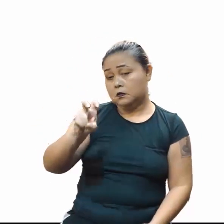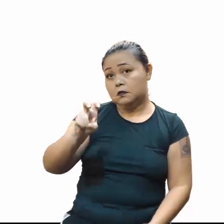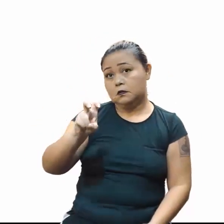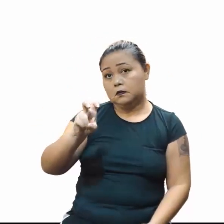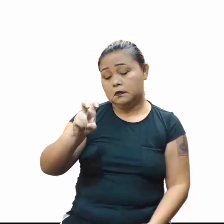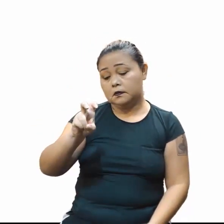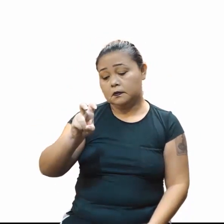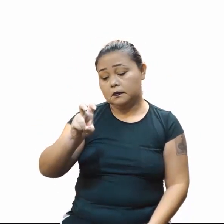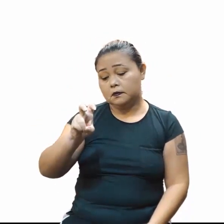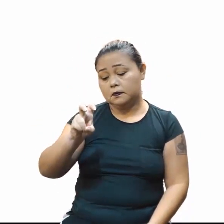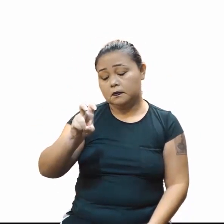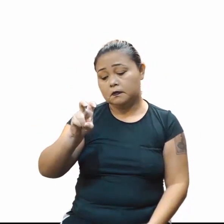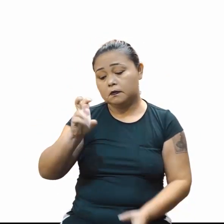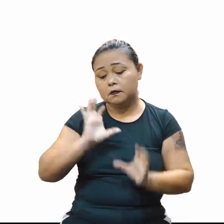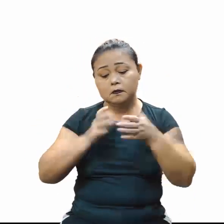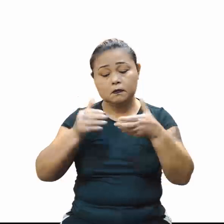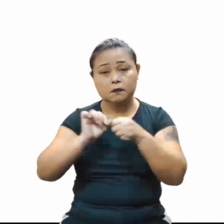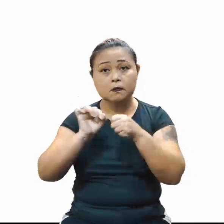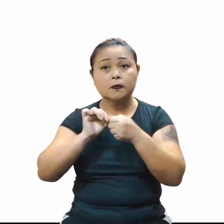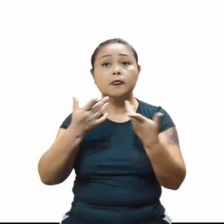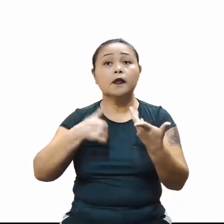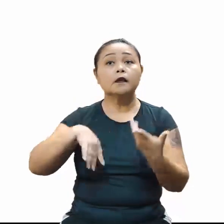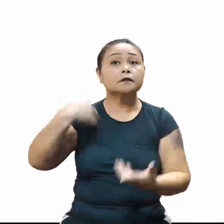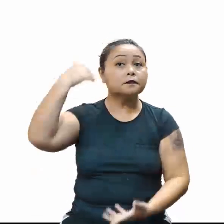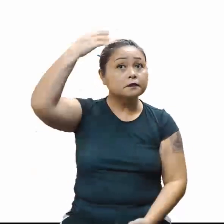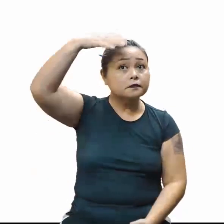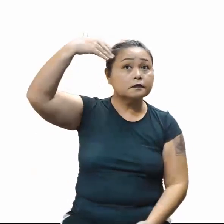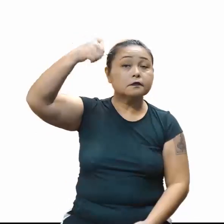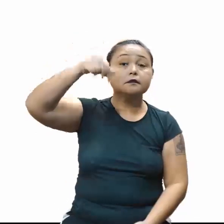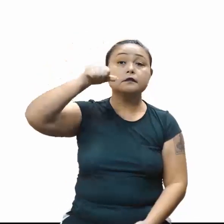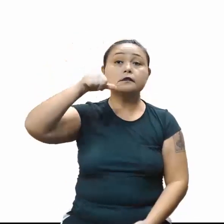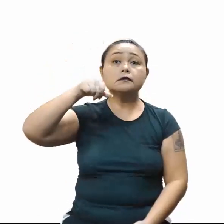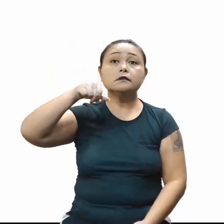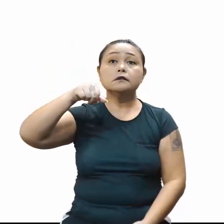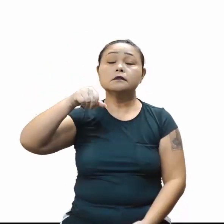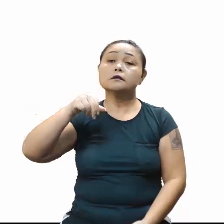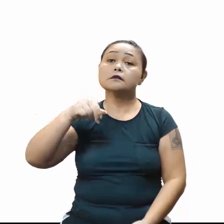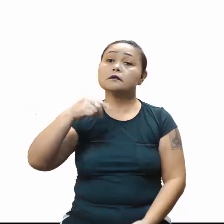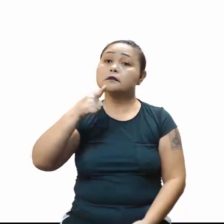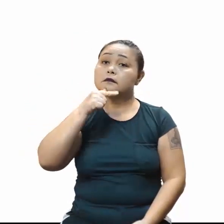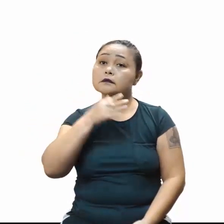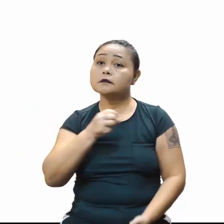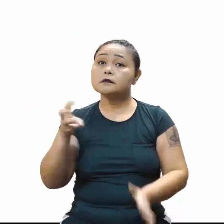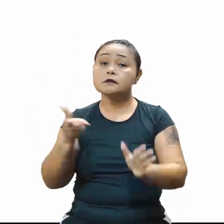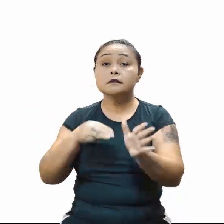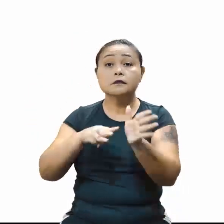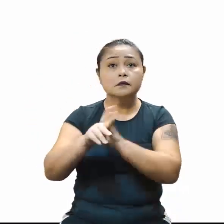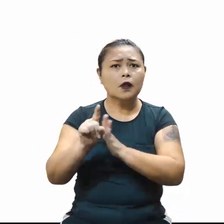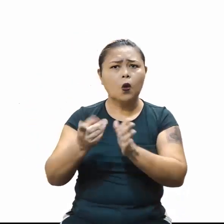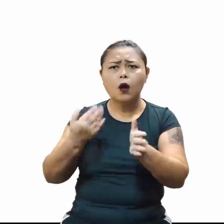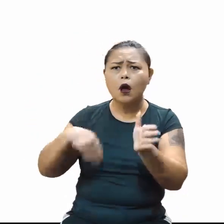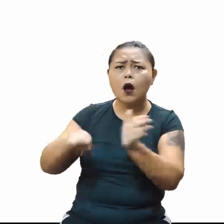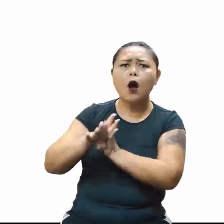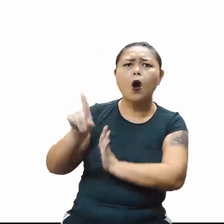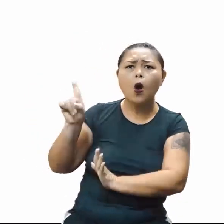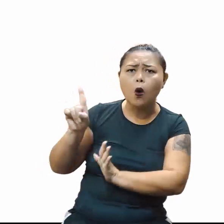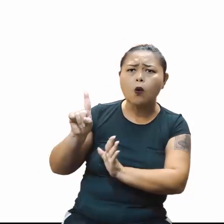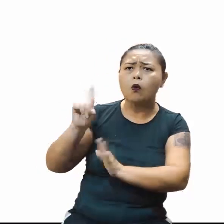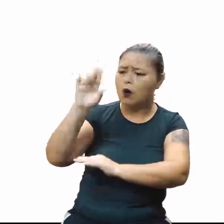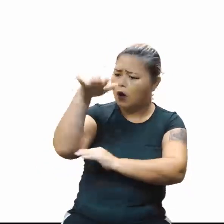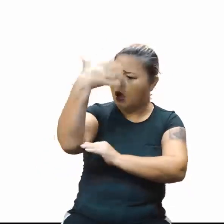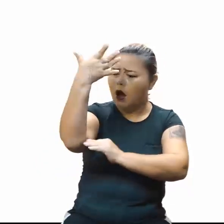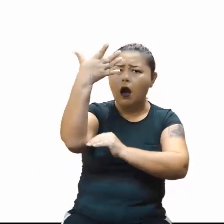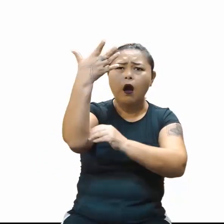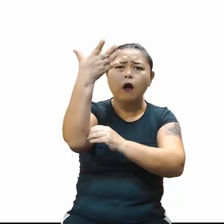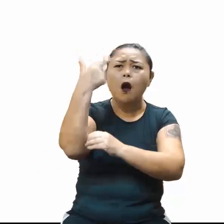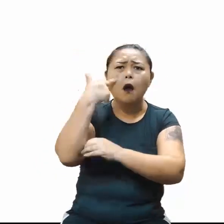lá em 1915 na Comissão do Rio Madeira, na comissão do Rio Madeira aqui. Olha essa chegada, não era fácil não, eram troncos de